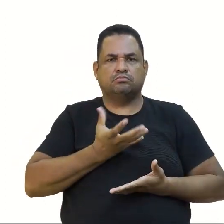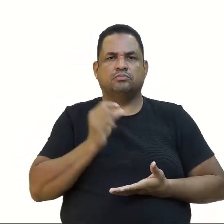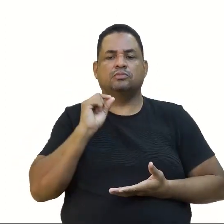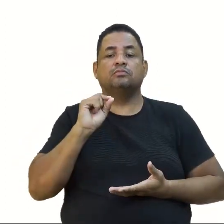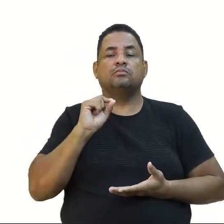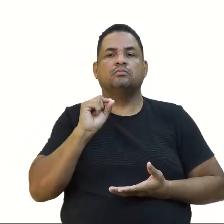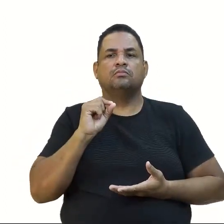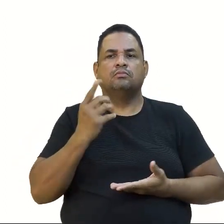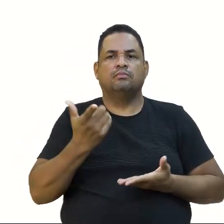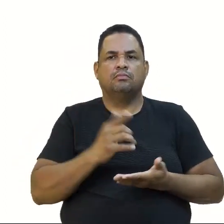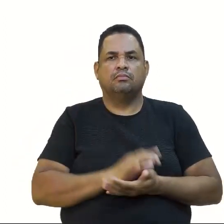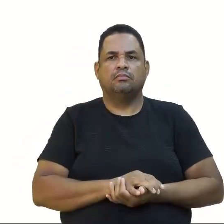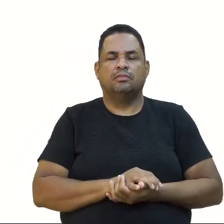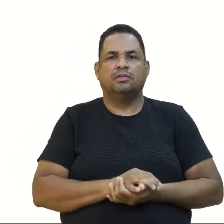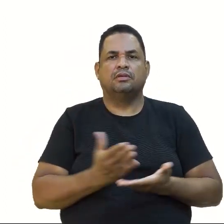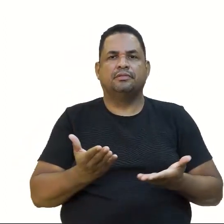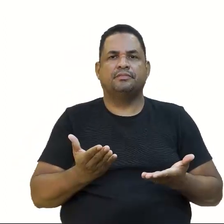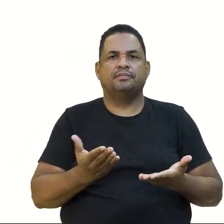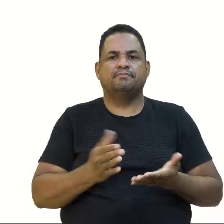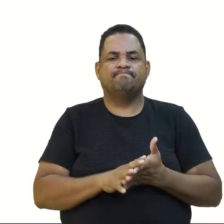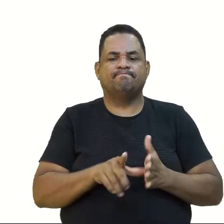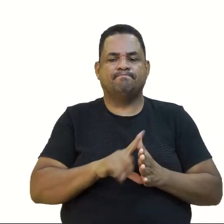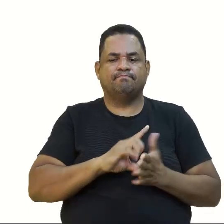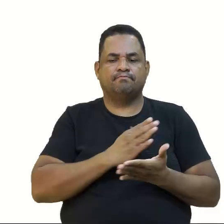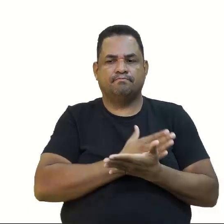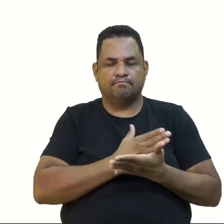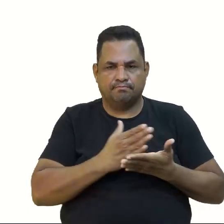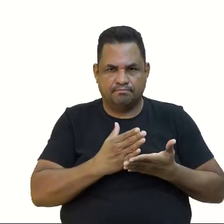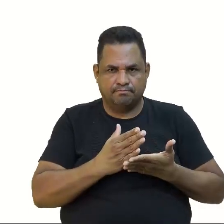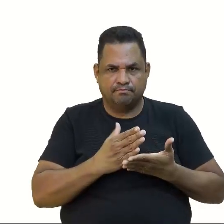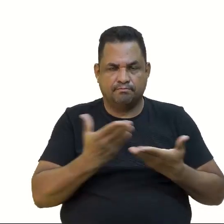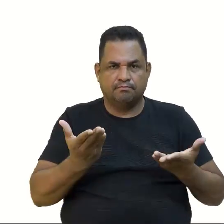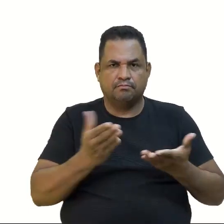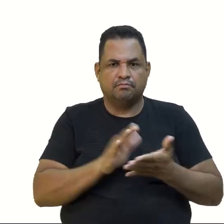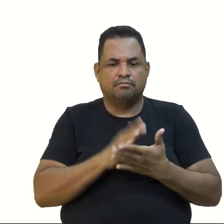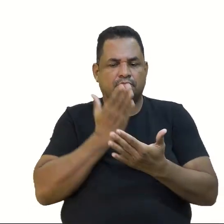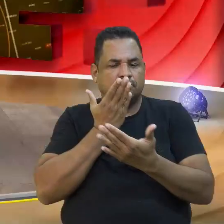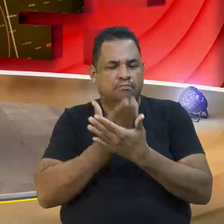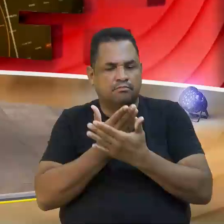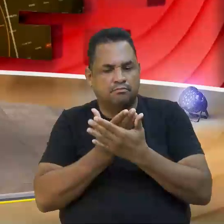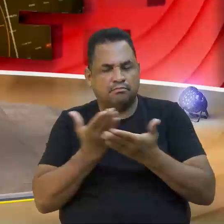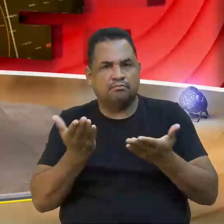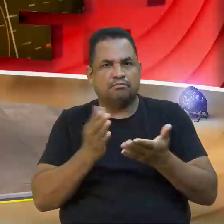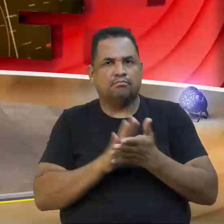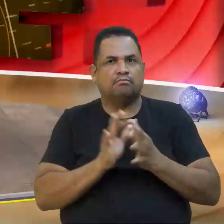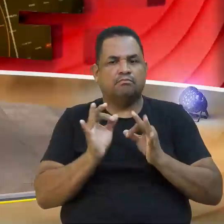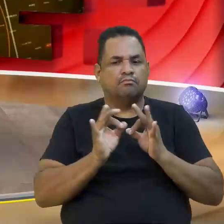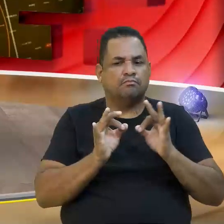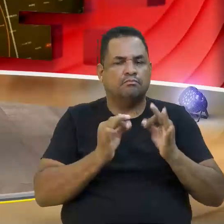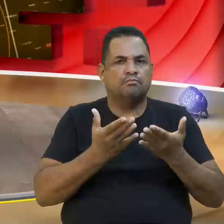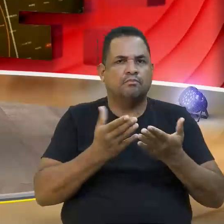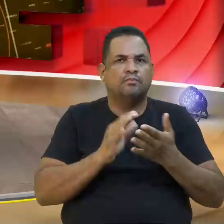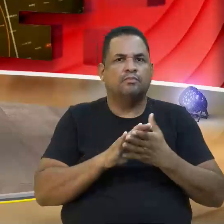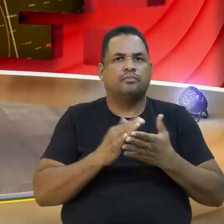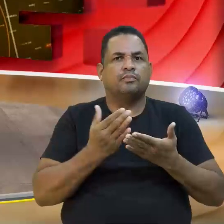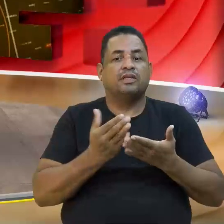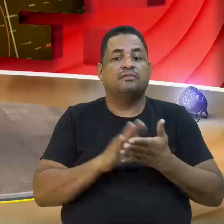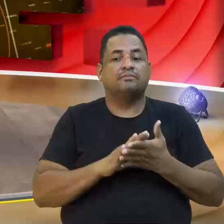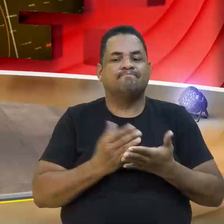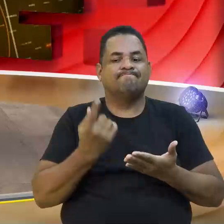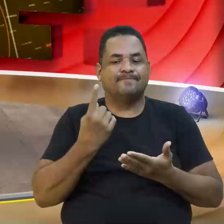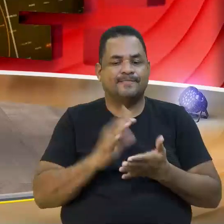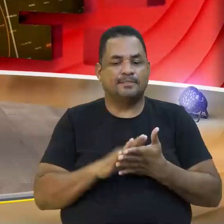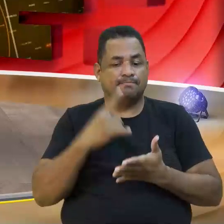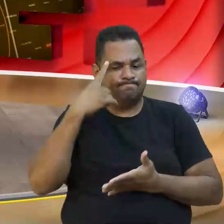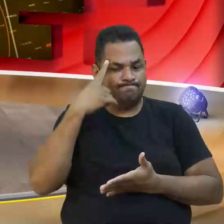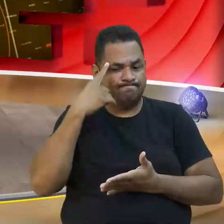que você quer? Então, antes de começar a estudar, a se resolver, você vai decidir o quê? O